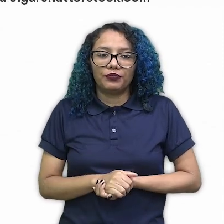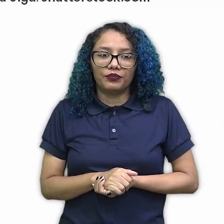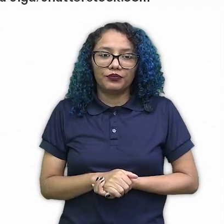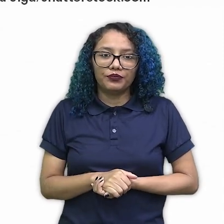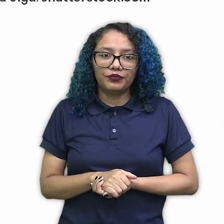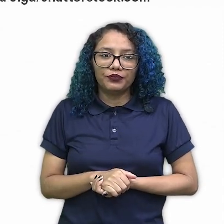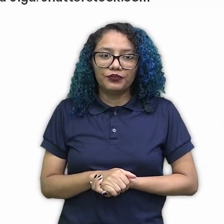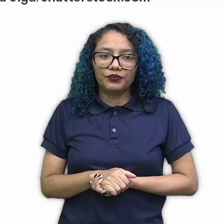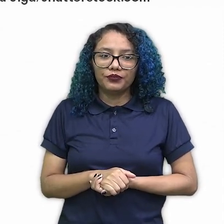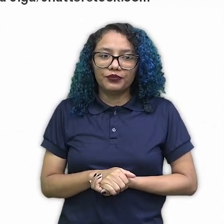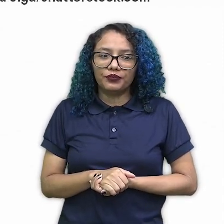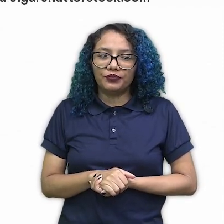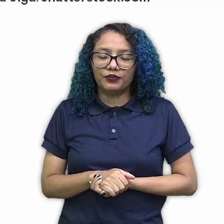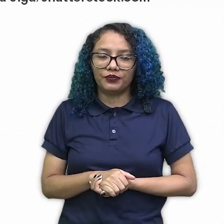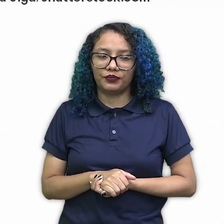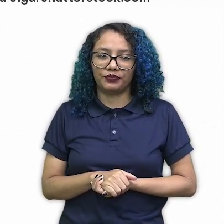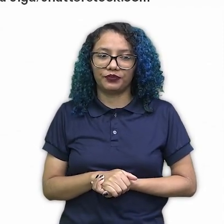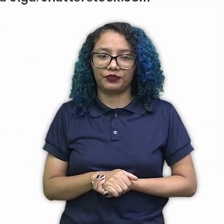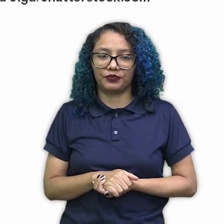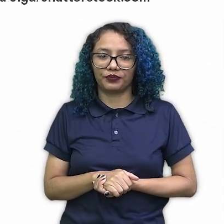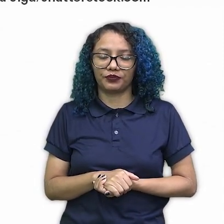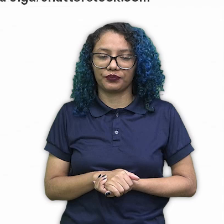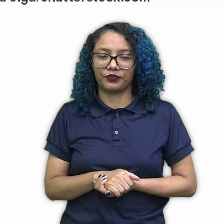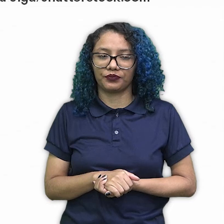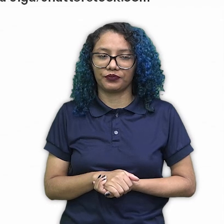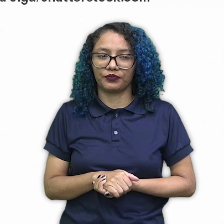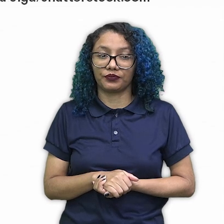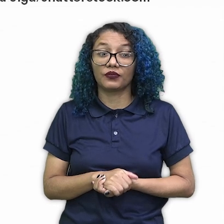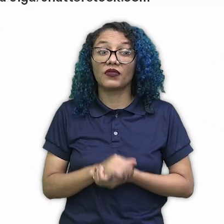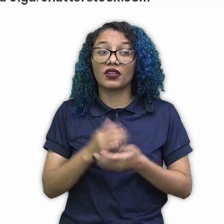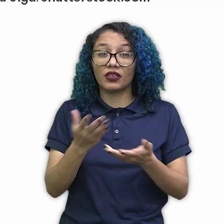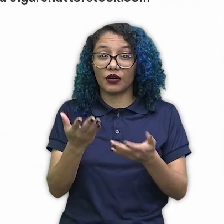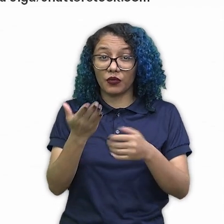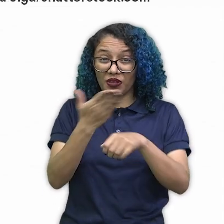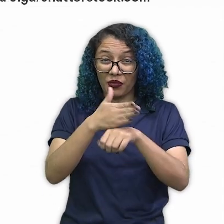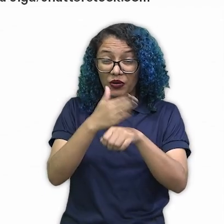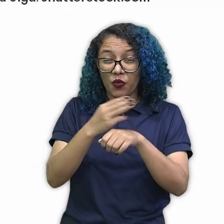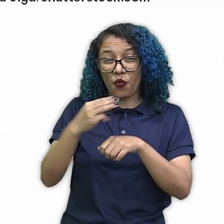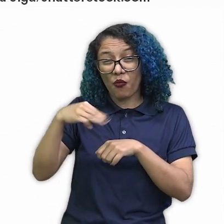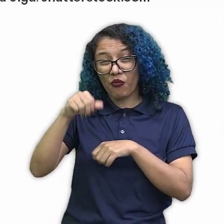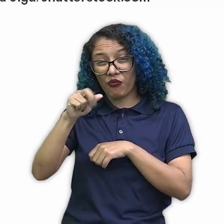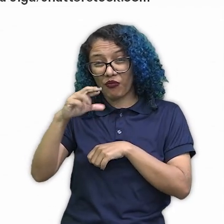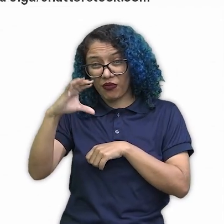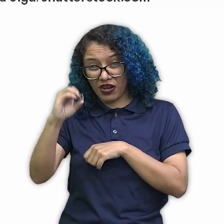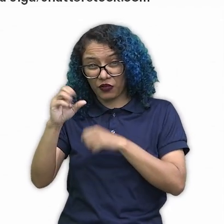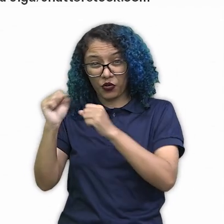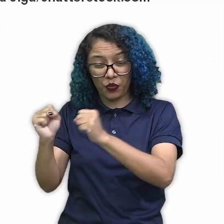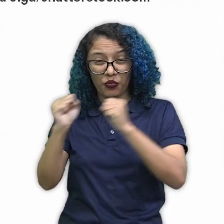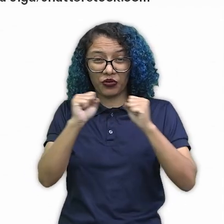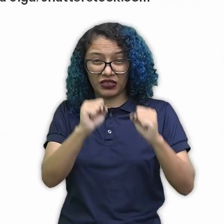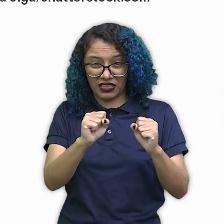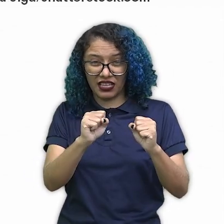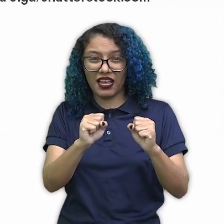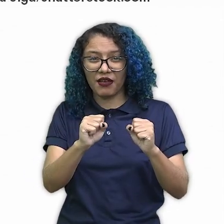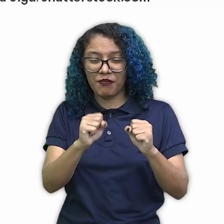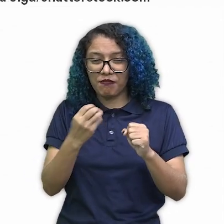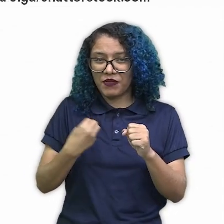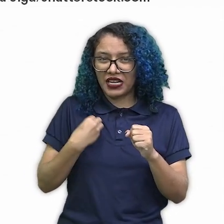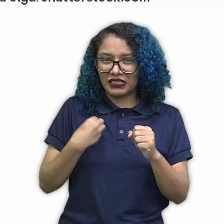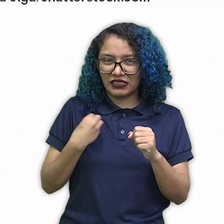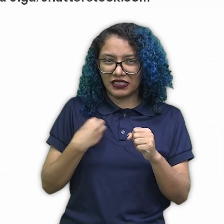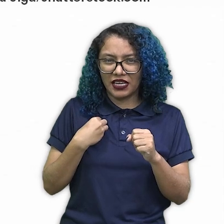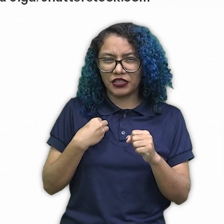Está lá na imagem, vocês estão vendo isso daí. Entretanto, na prática, não é o macropoder que funciona nas